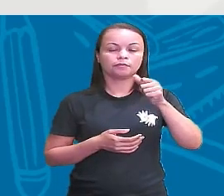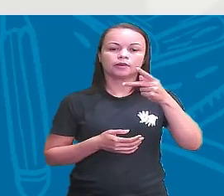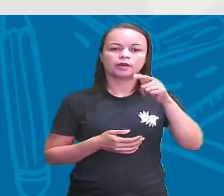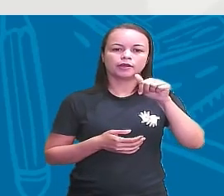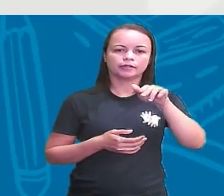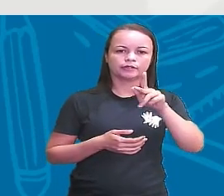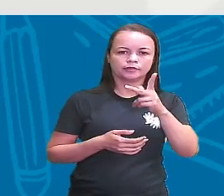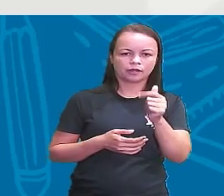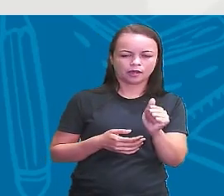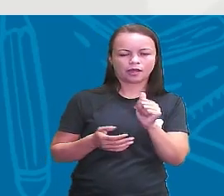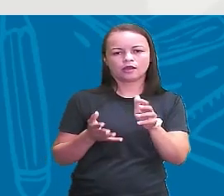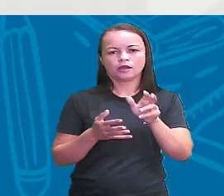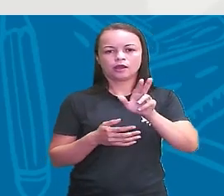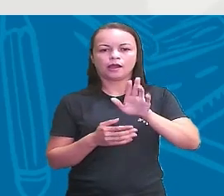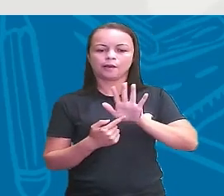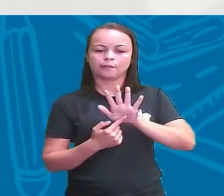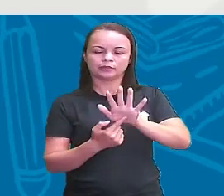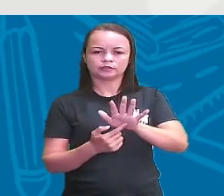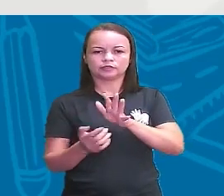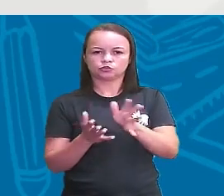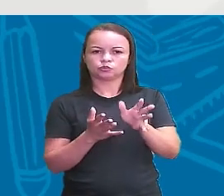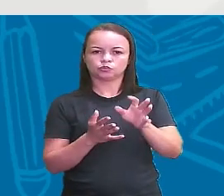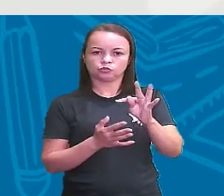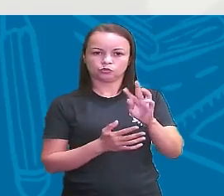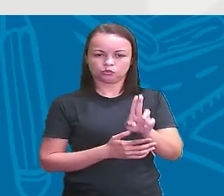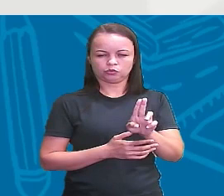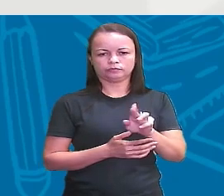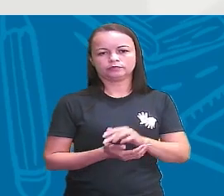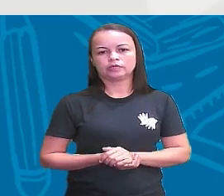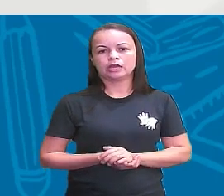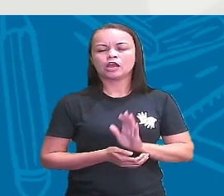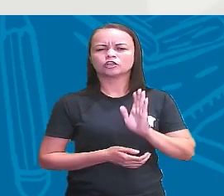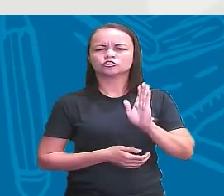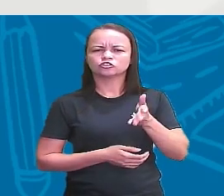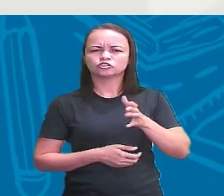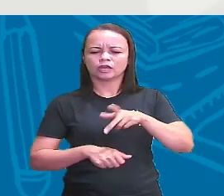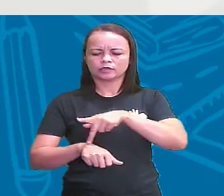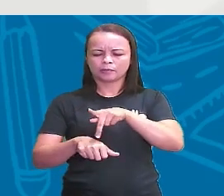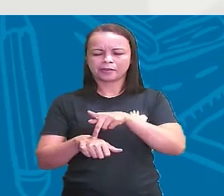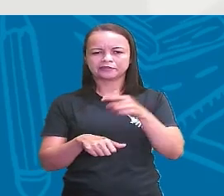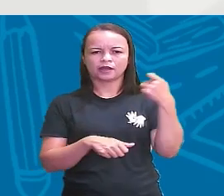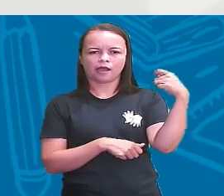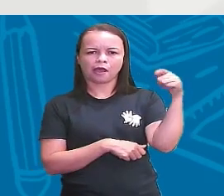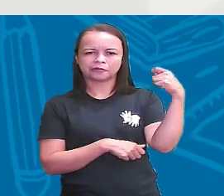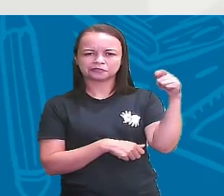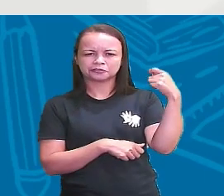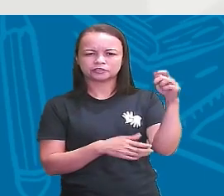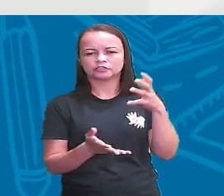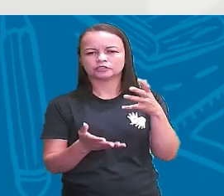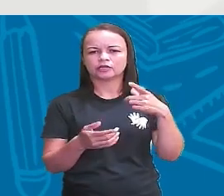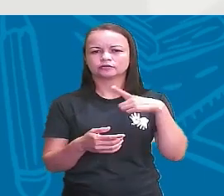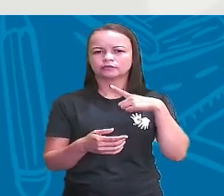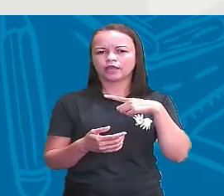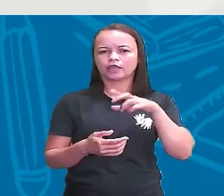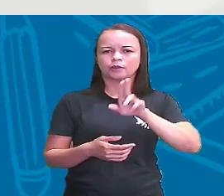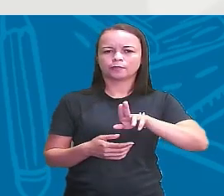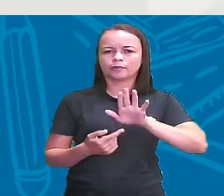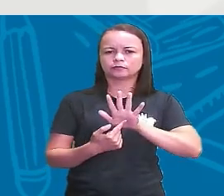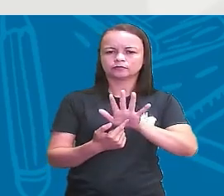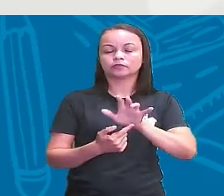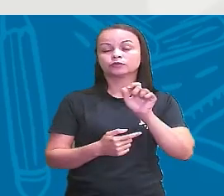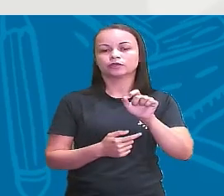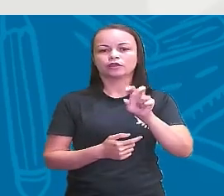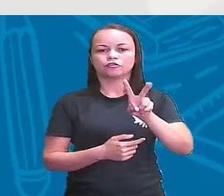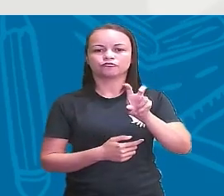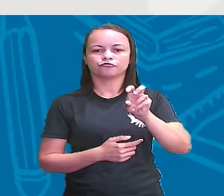tu. Já na Argentina, a gente tem a predominância do vós. E aí a gente pode usar um ou outro,